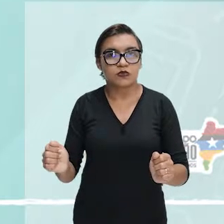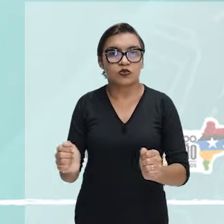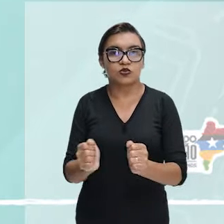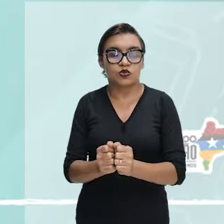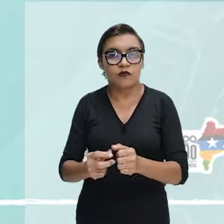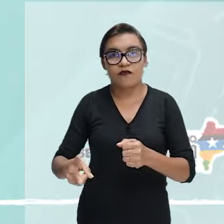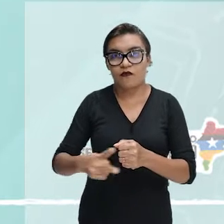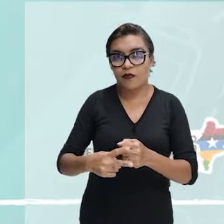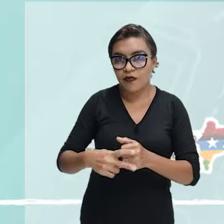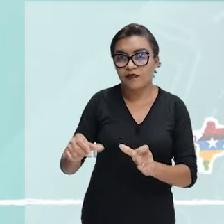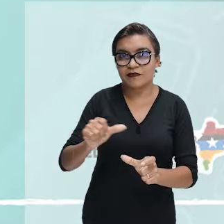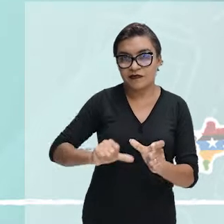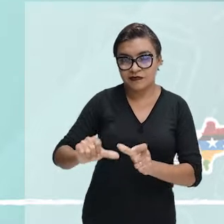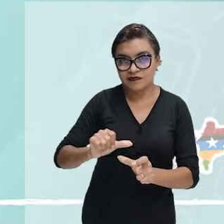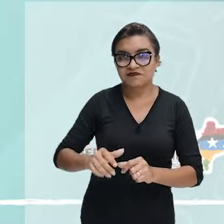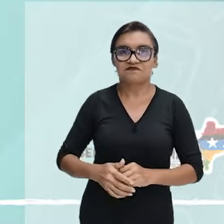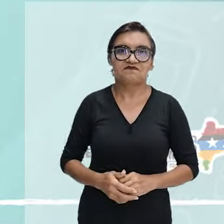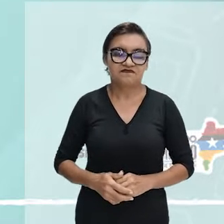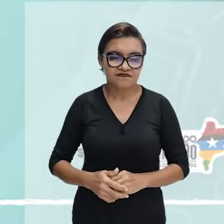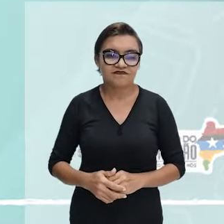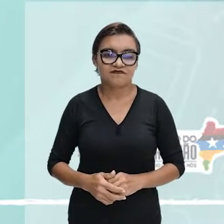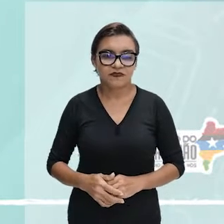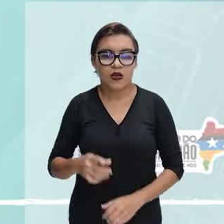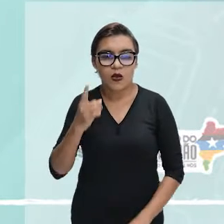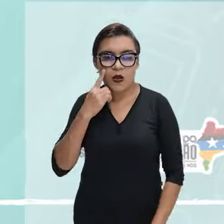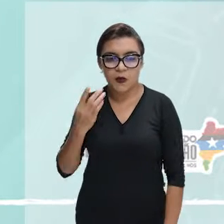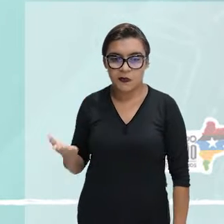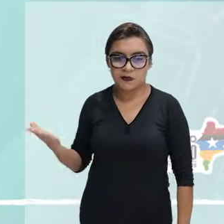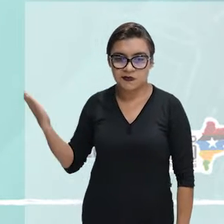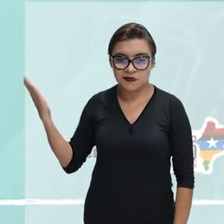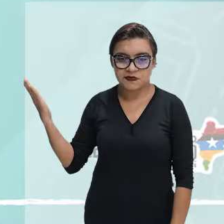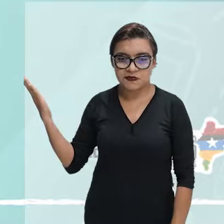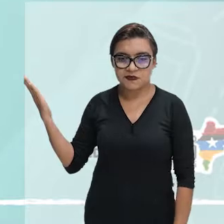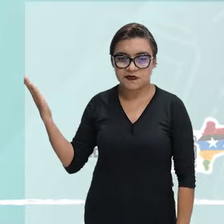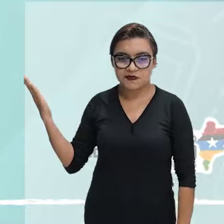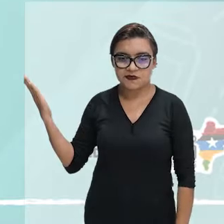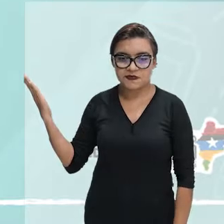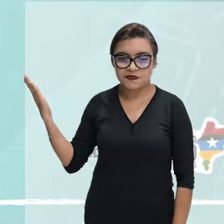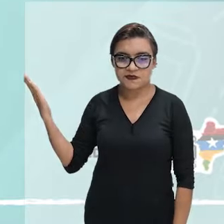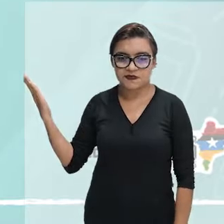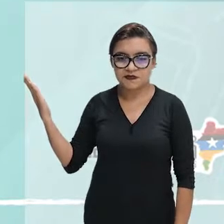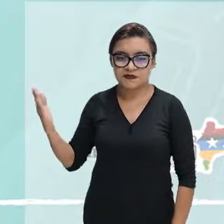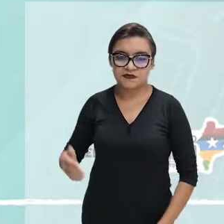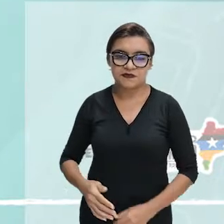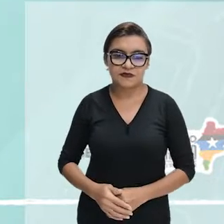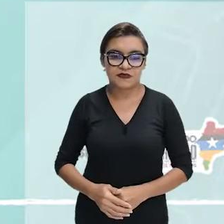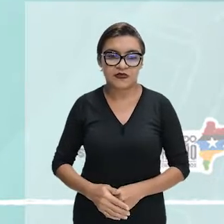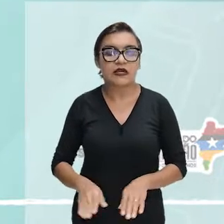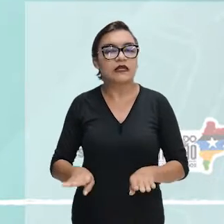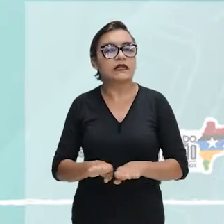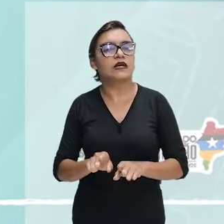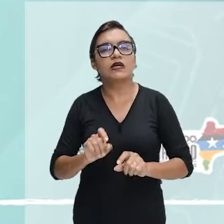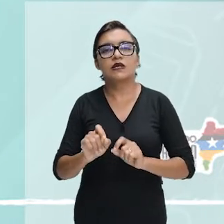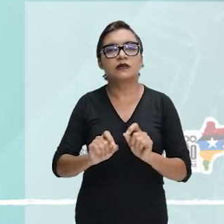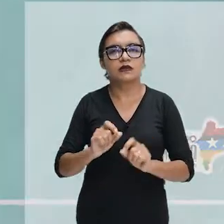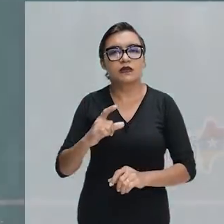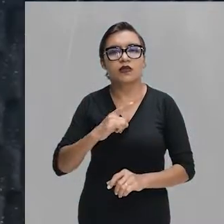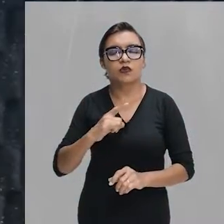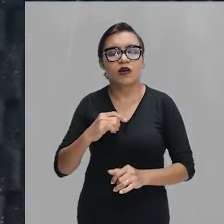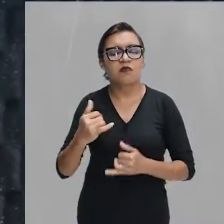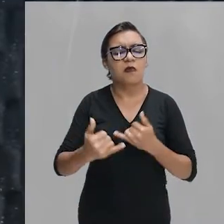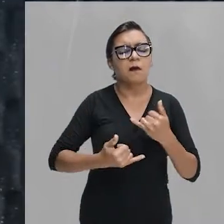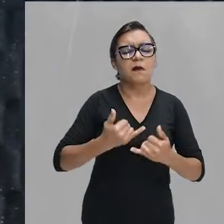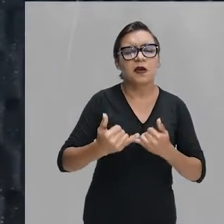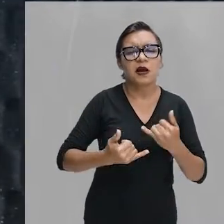pronome reflexivo. Me, te, si, nós, os e si. Tá? Inclusive, tem uma